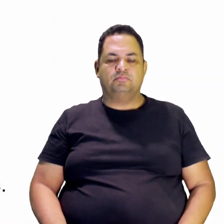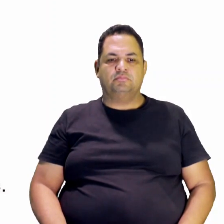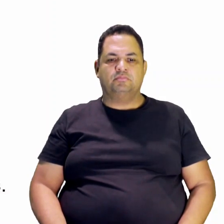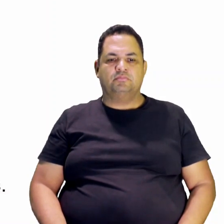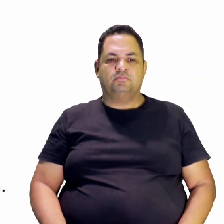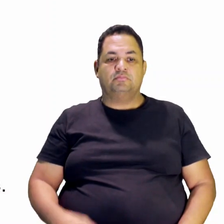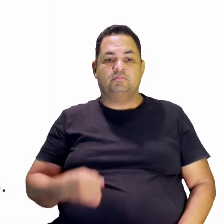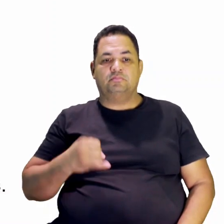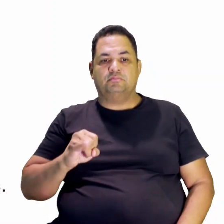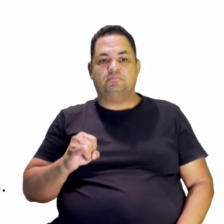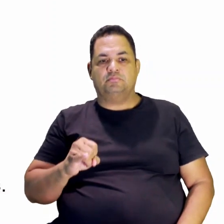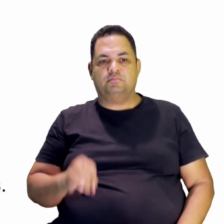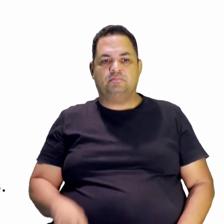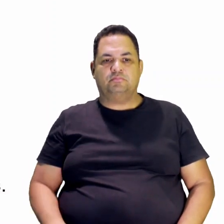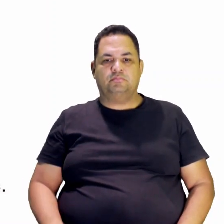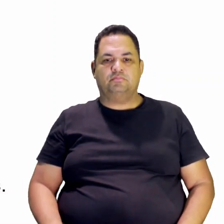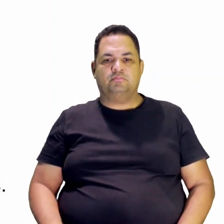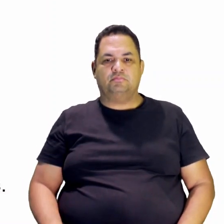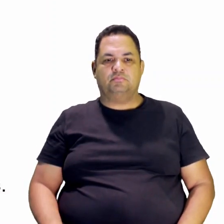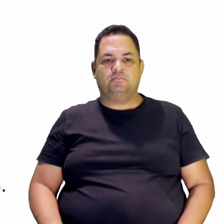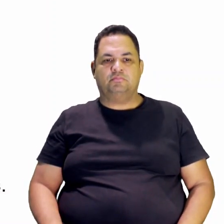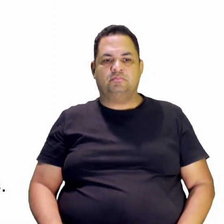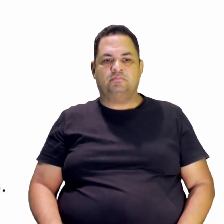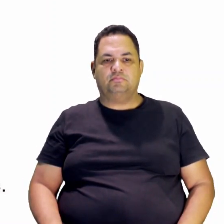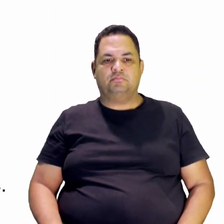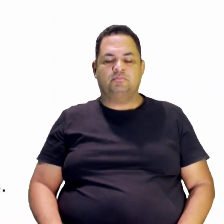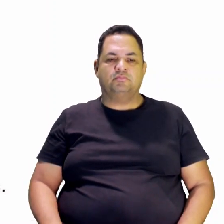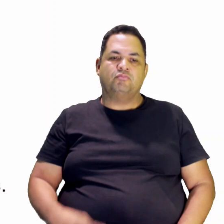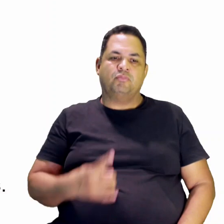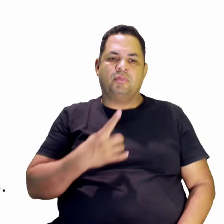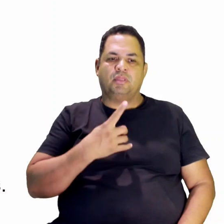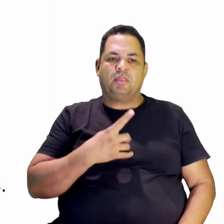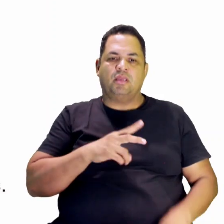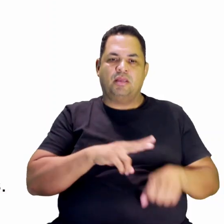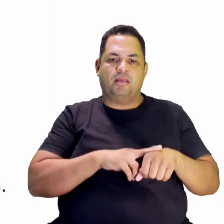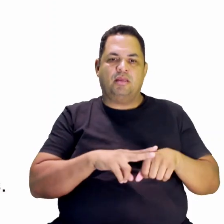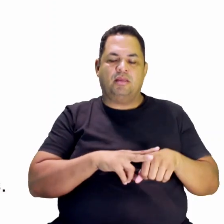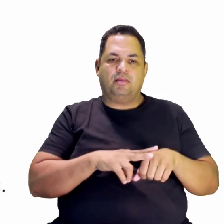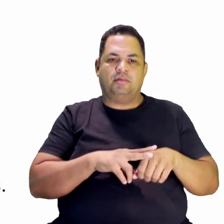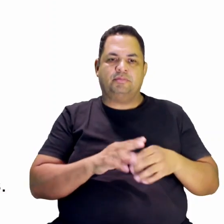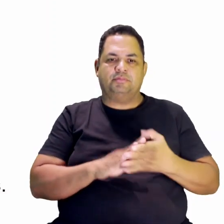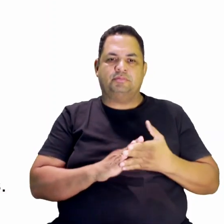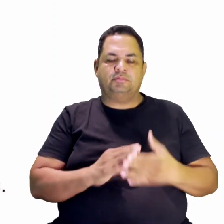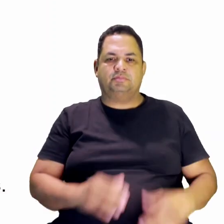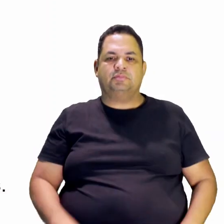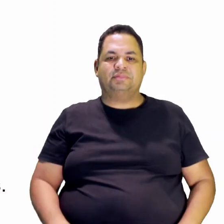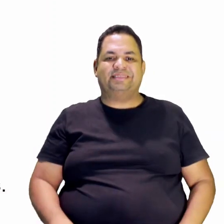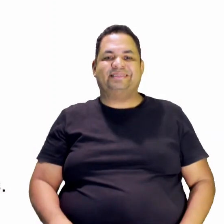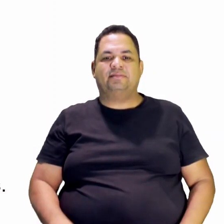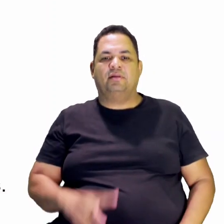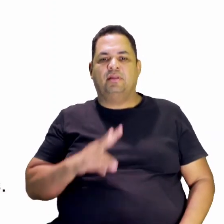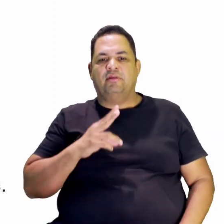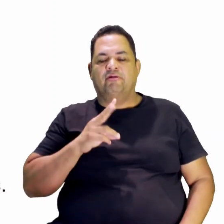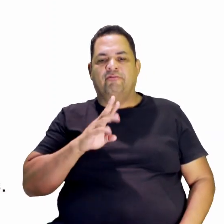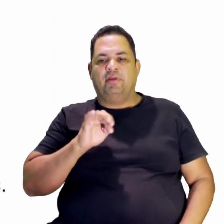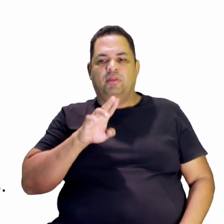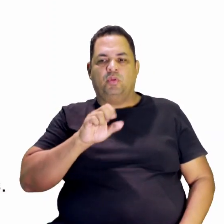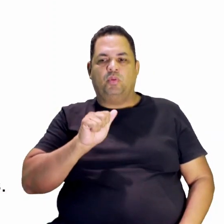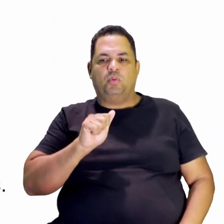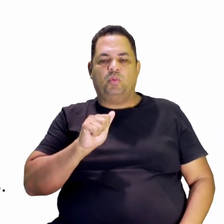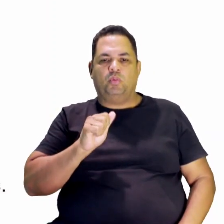Se a verde estivesse ganhando, aí o vetor estaria para o outro lado. Como o vetor força, se a equipe vermelha